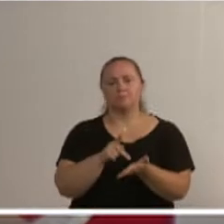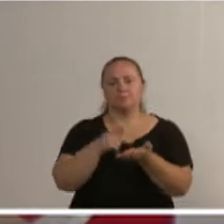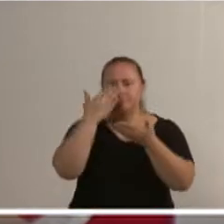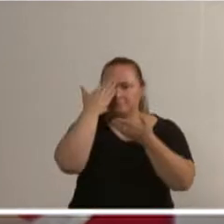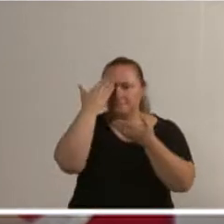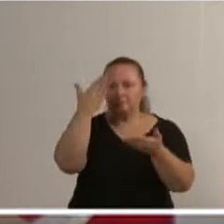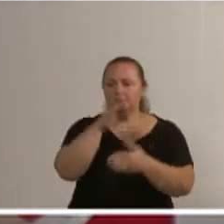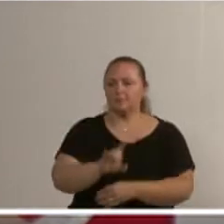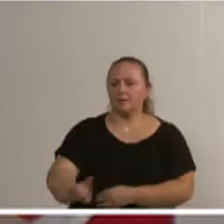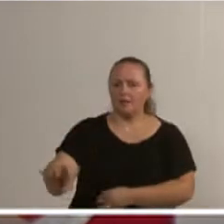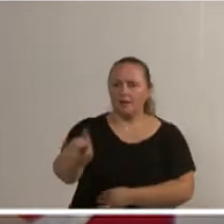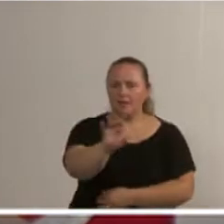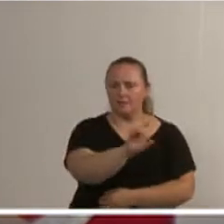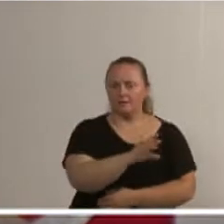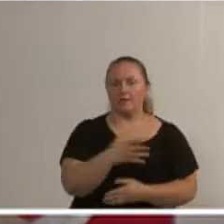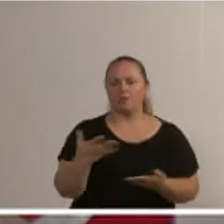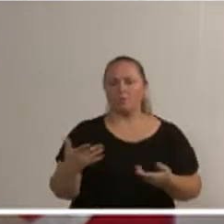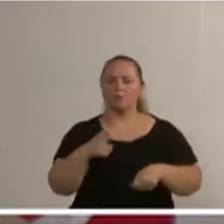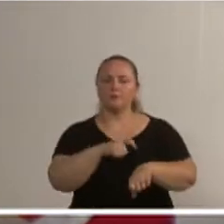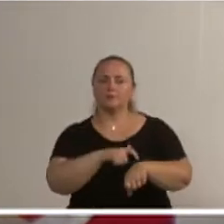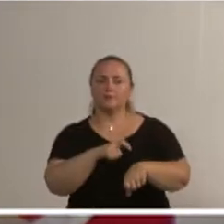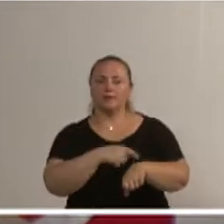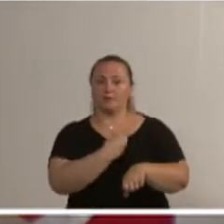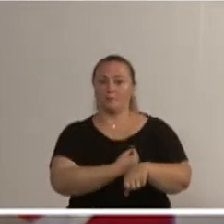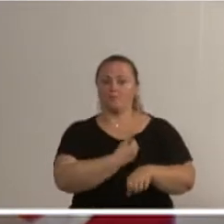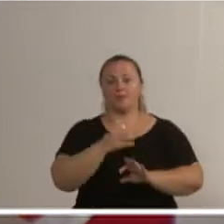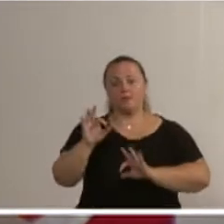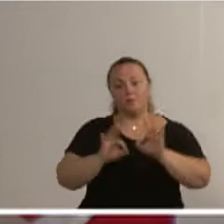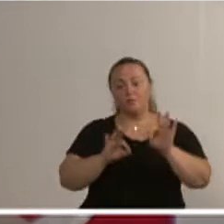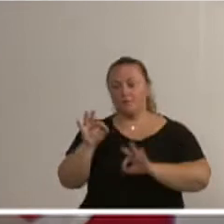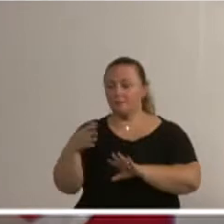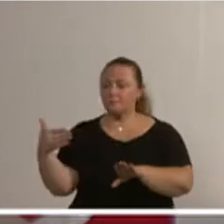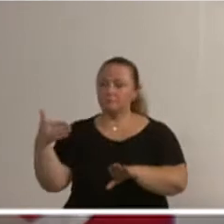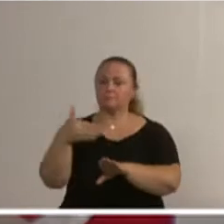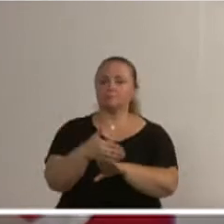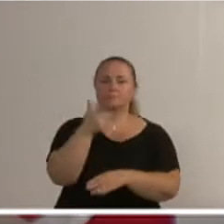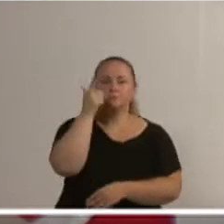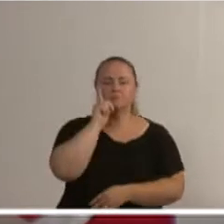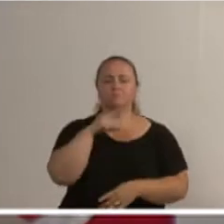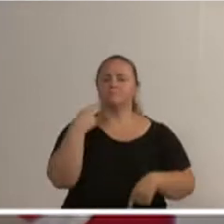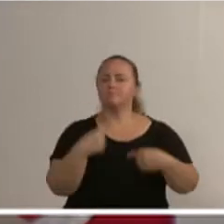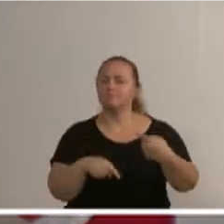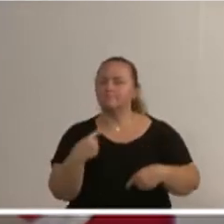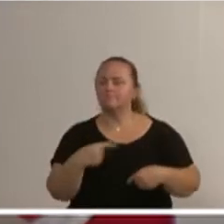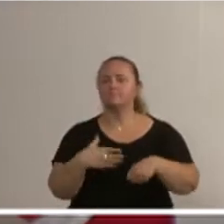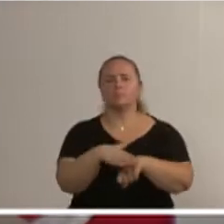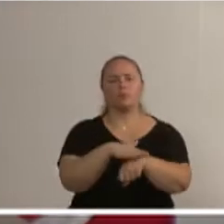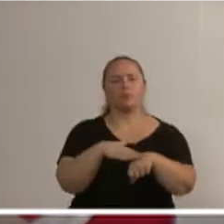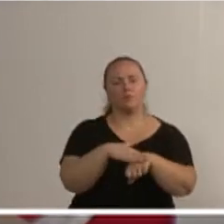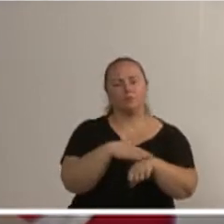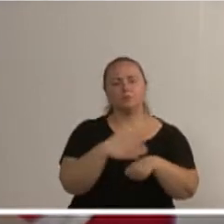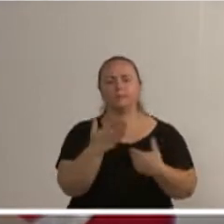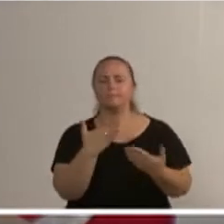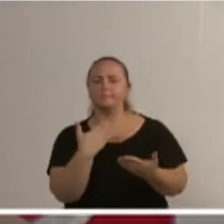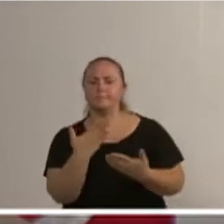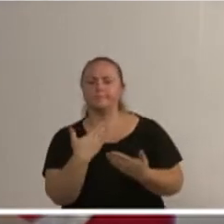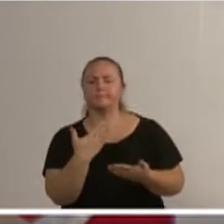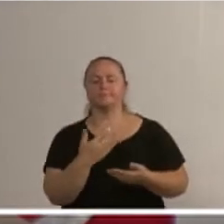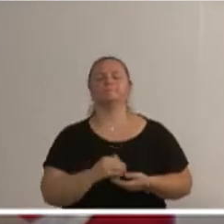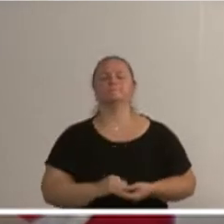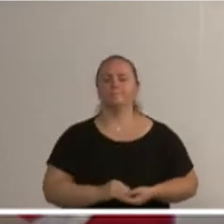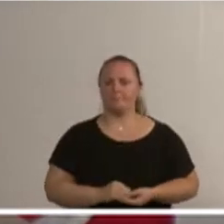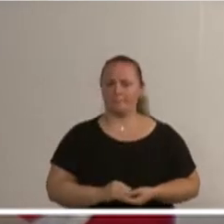por estarem aqui, tirando um pouco do seu tempo para vir aqui poder debater, conversar, tendo em vista que isso aqui não